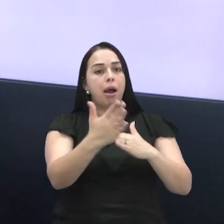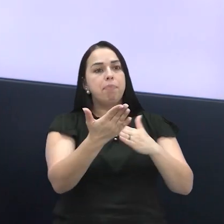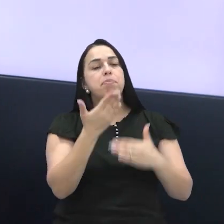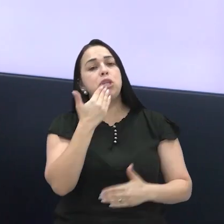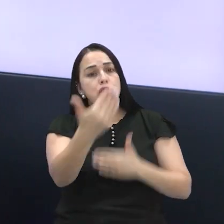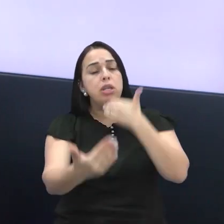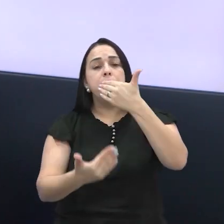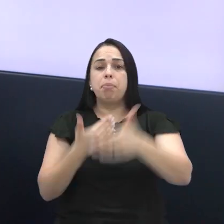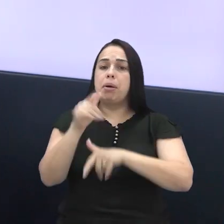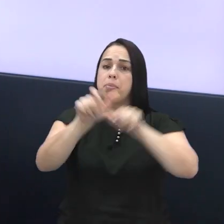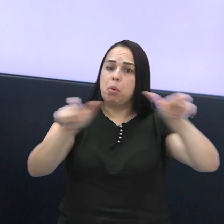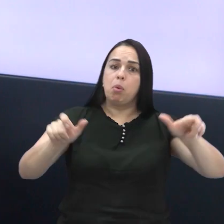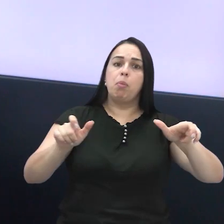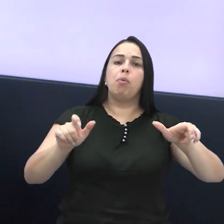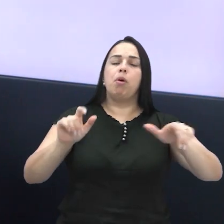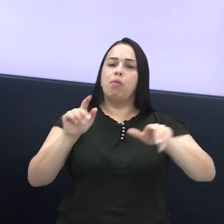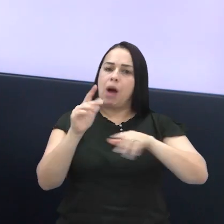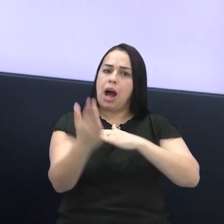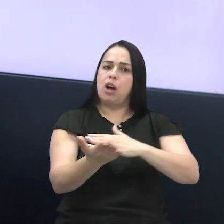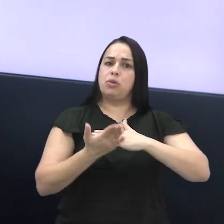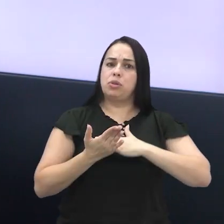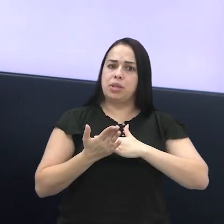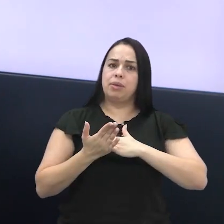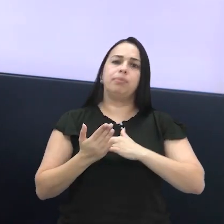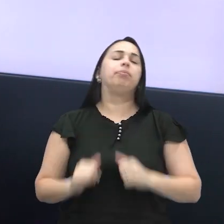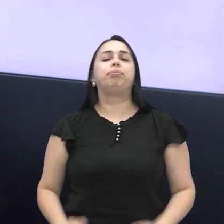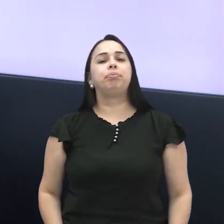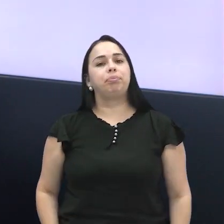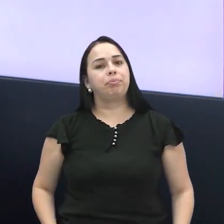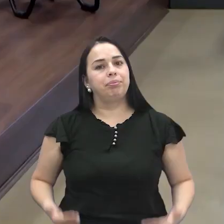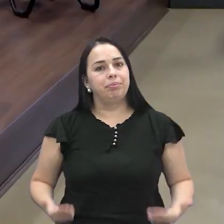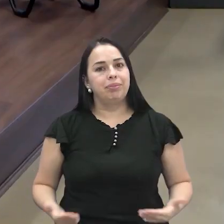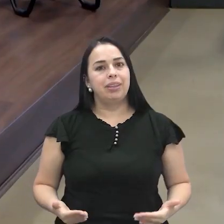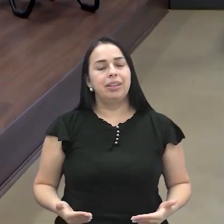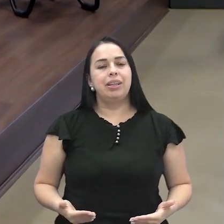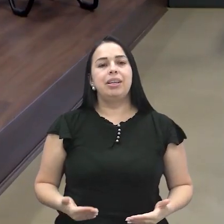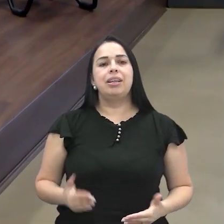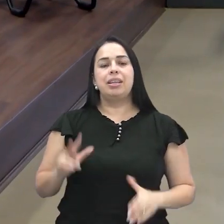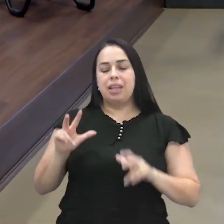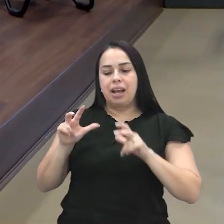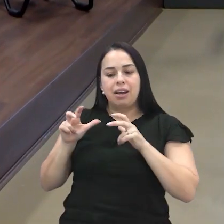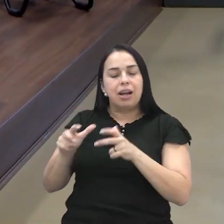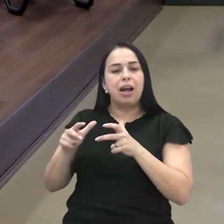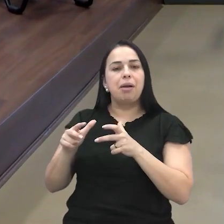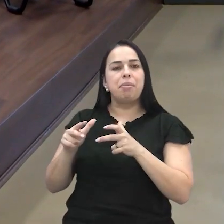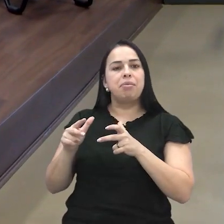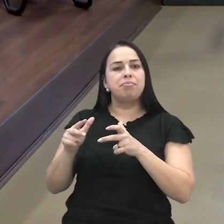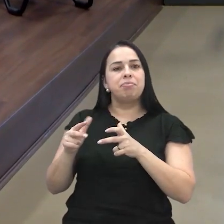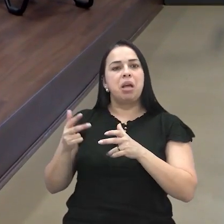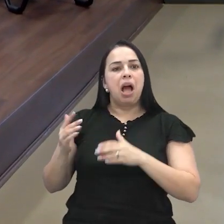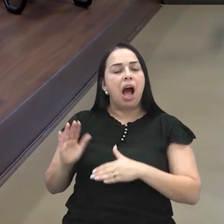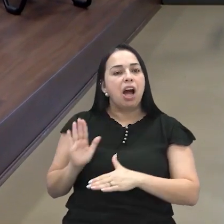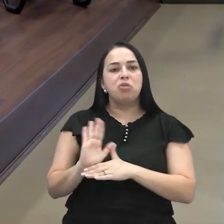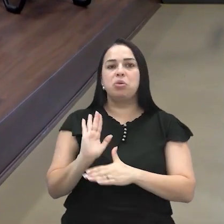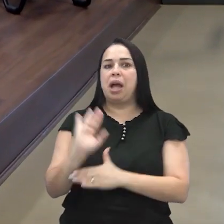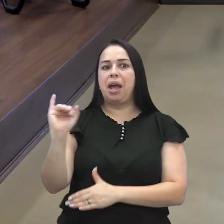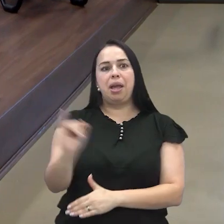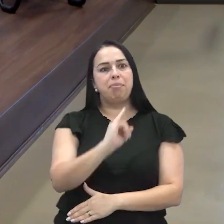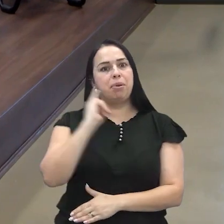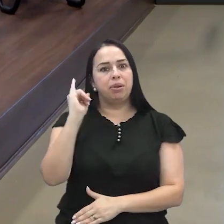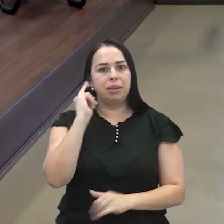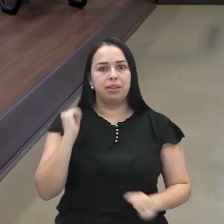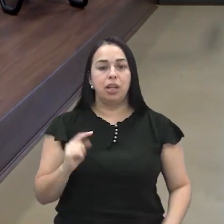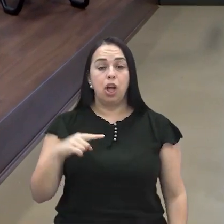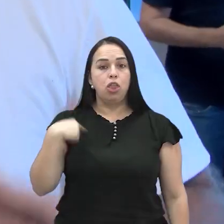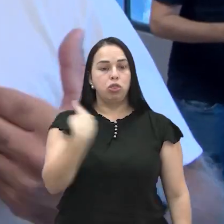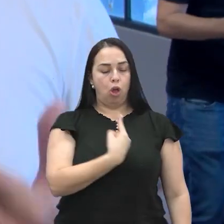a sociedade civil, convidando as lideranças da cidade e também a toda a população. A participação da Câmara é vista como essencial para o